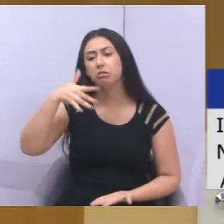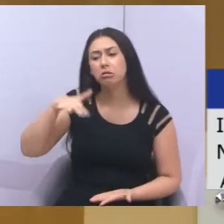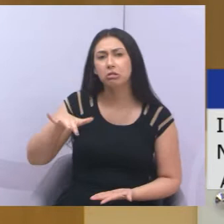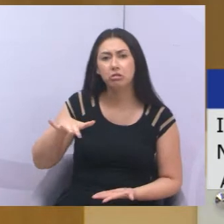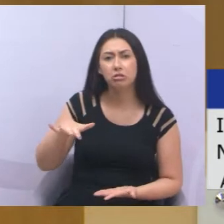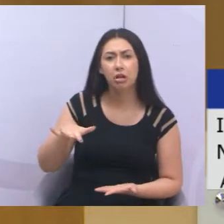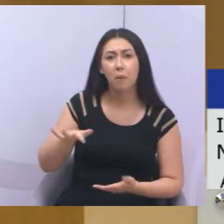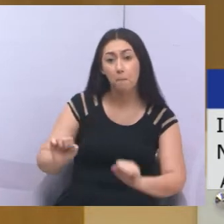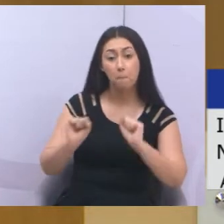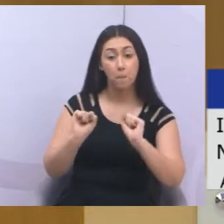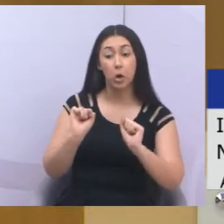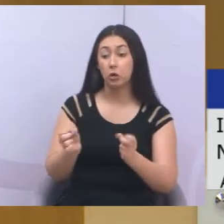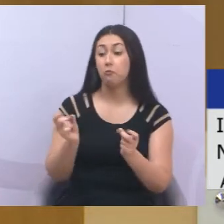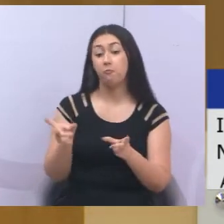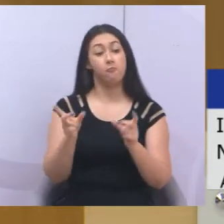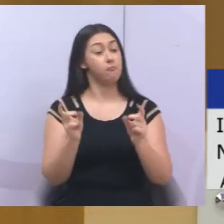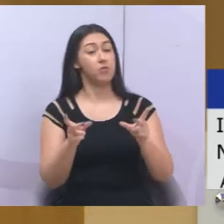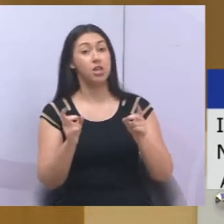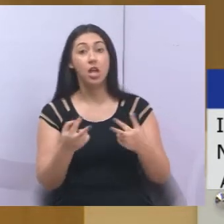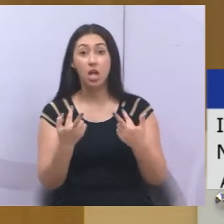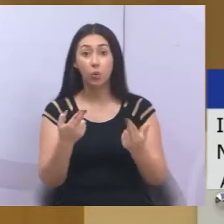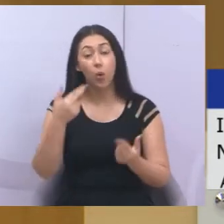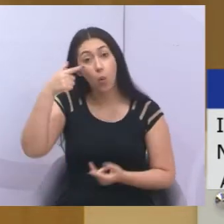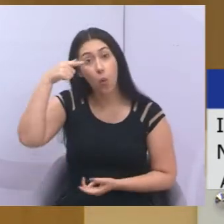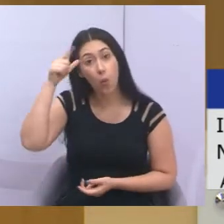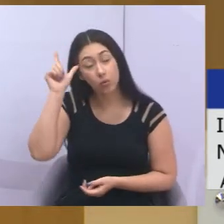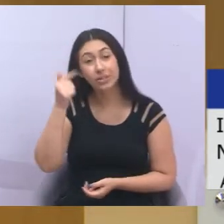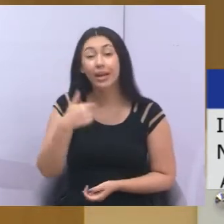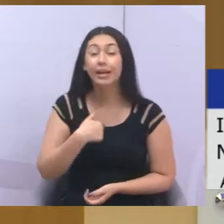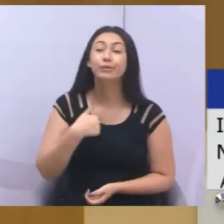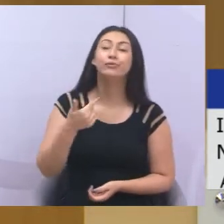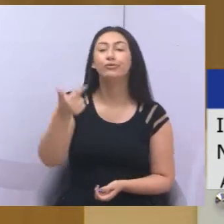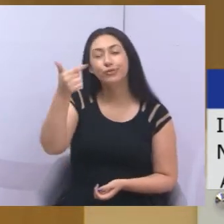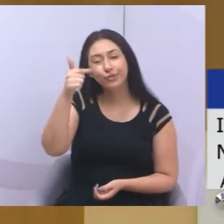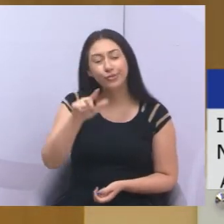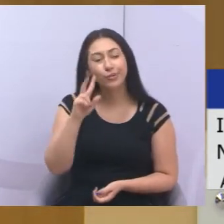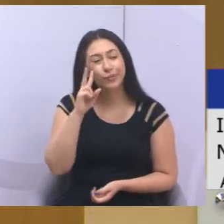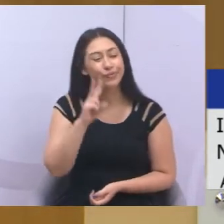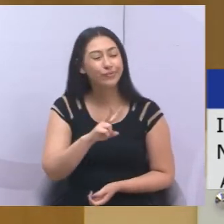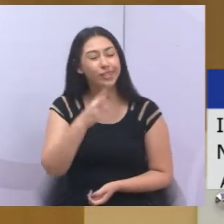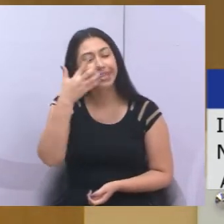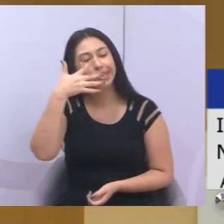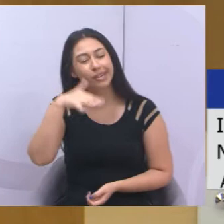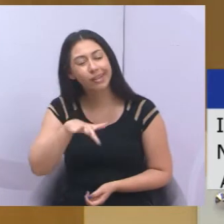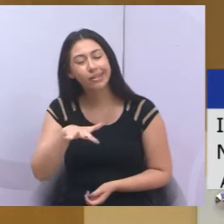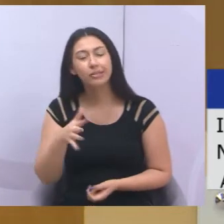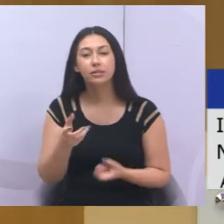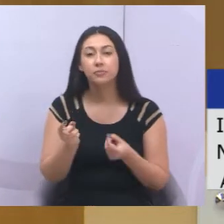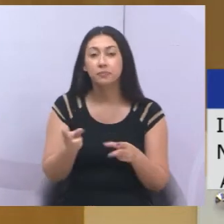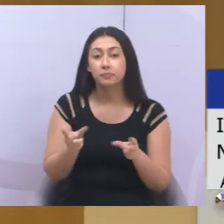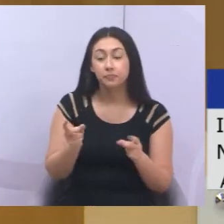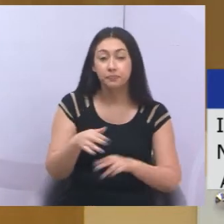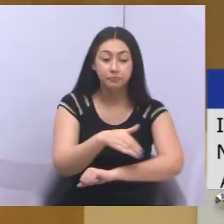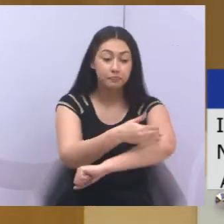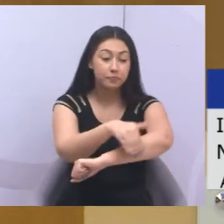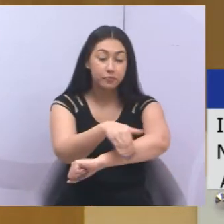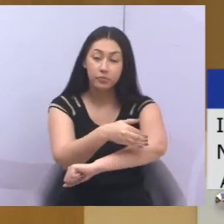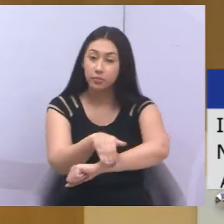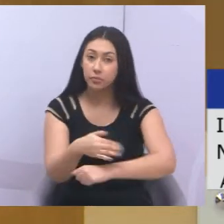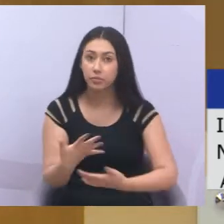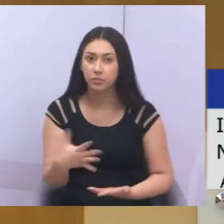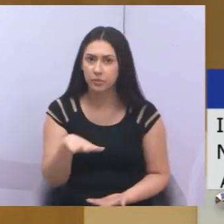têm que estar no semáforo, como ontem eu vi de novo que voltaram ao semáforo? A